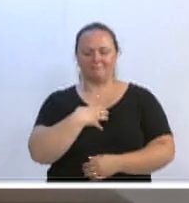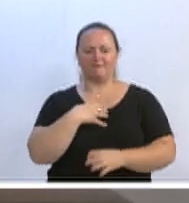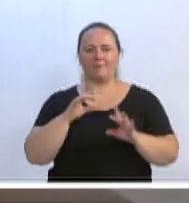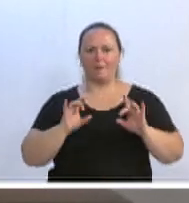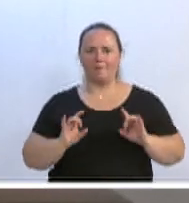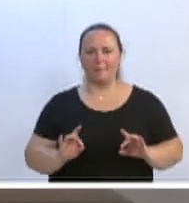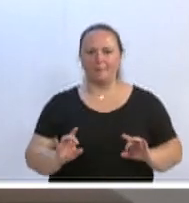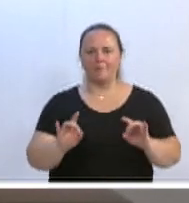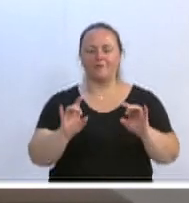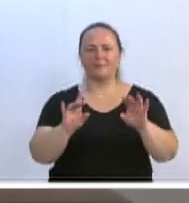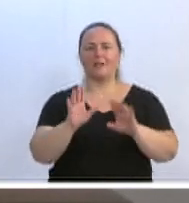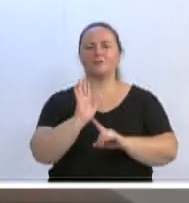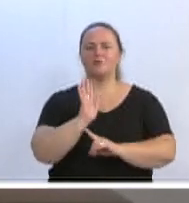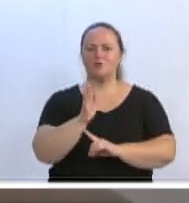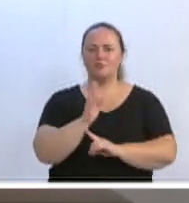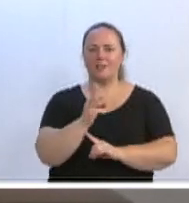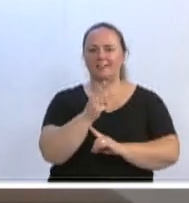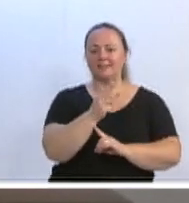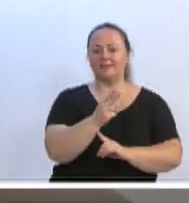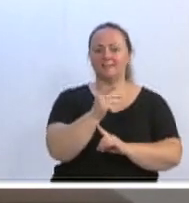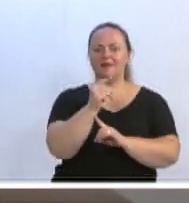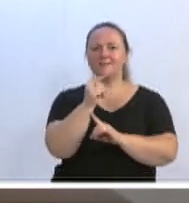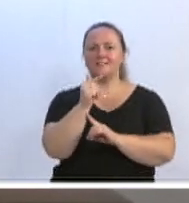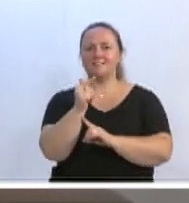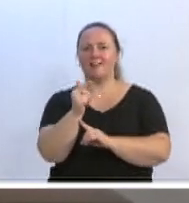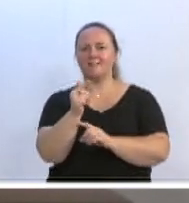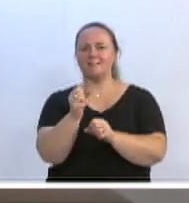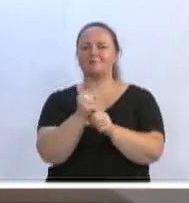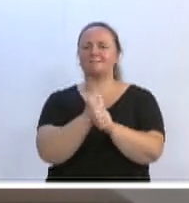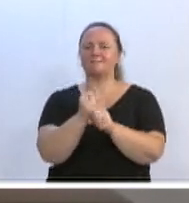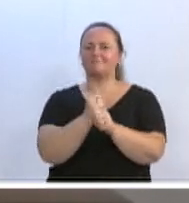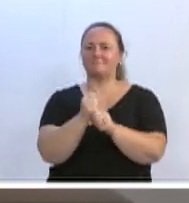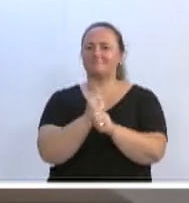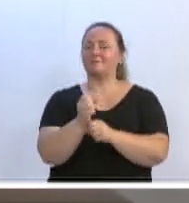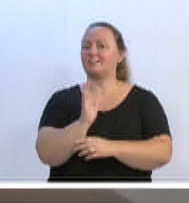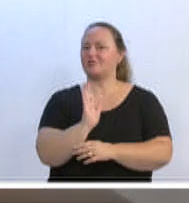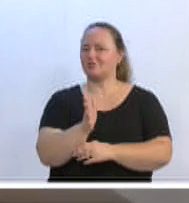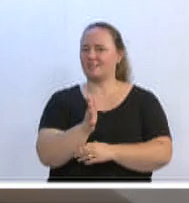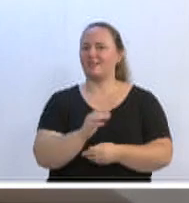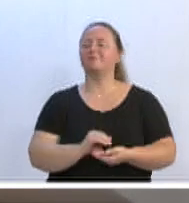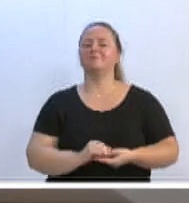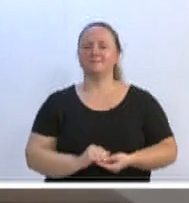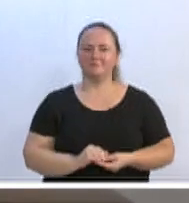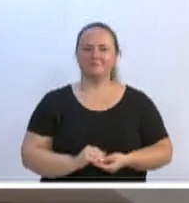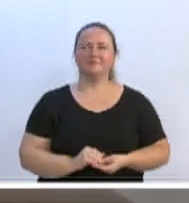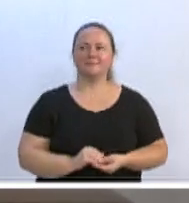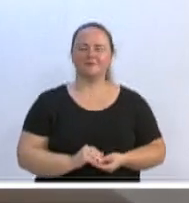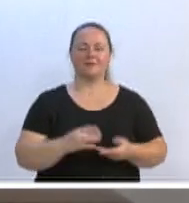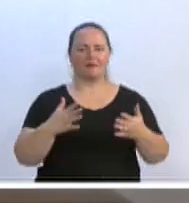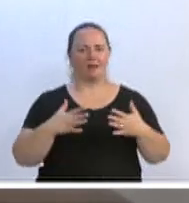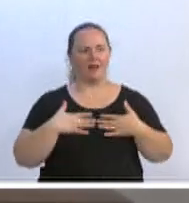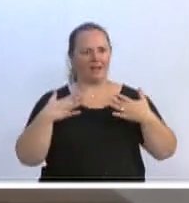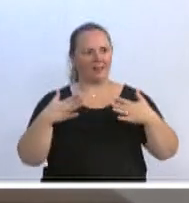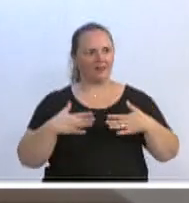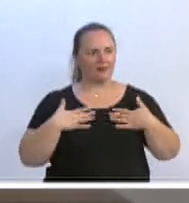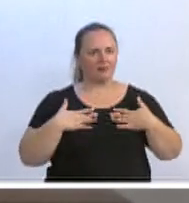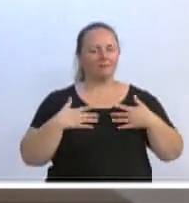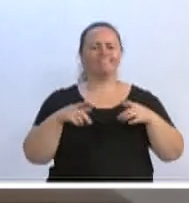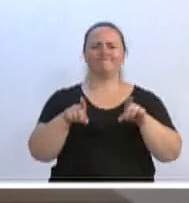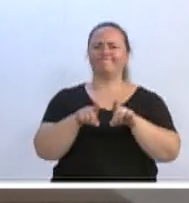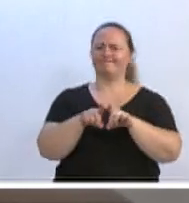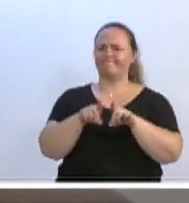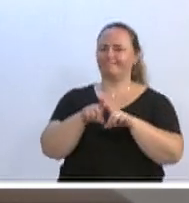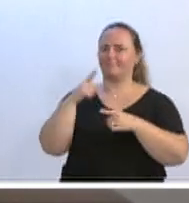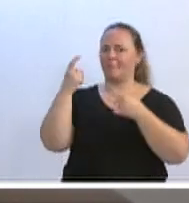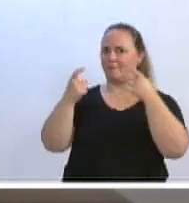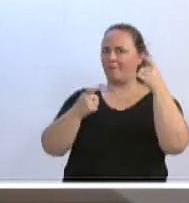de participar com 37. Ao mesmo tempo que isso é uma alegria, é uma preocupação, né? Nós